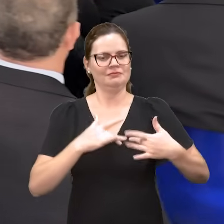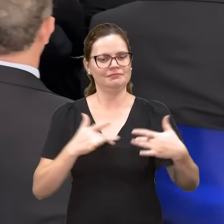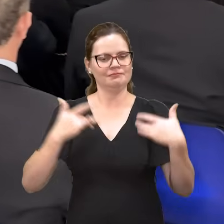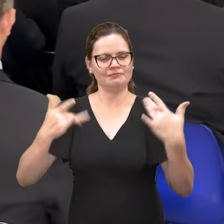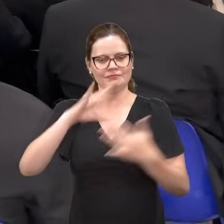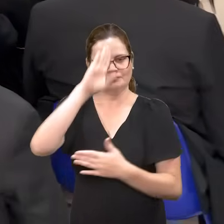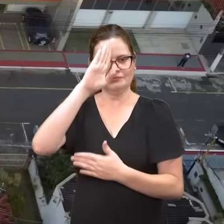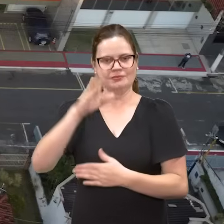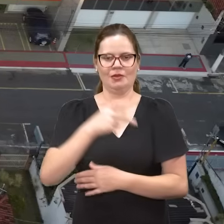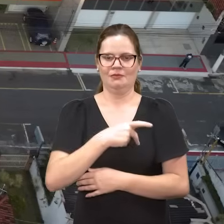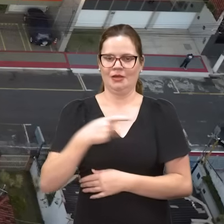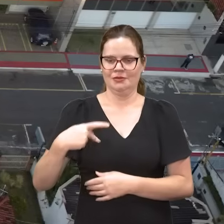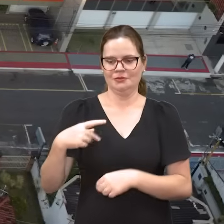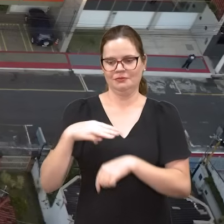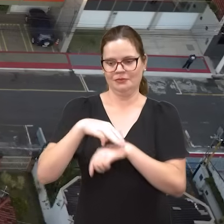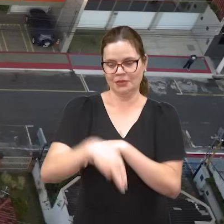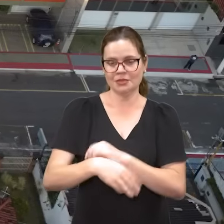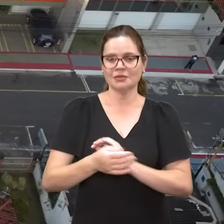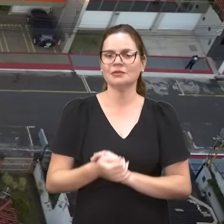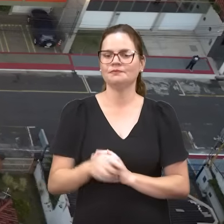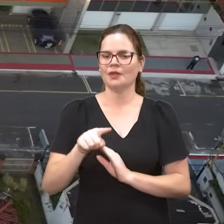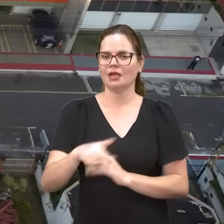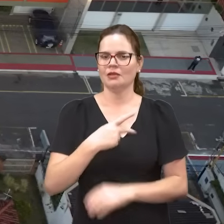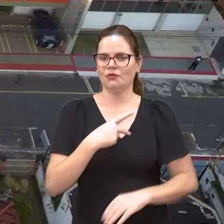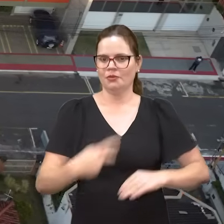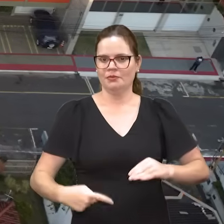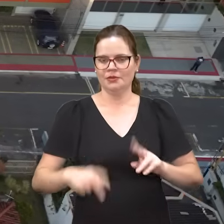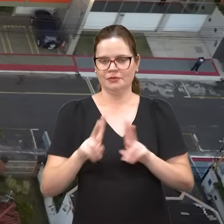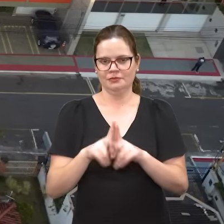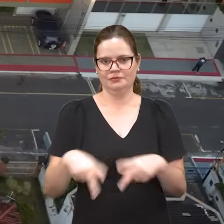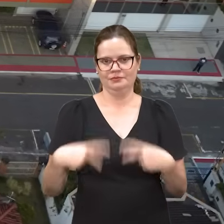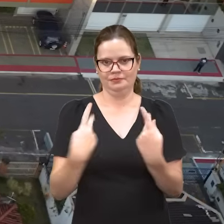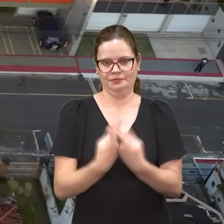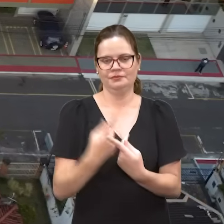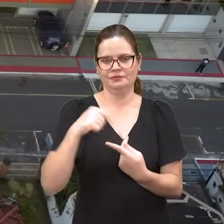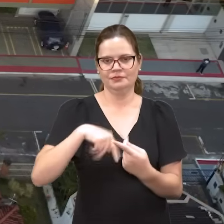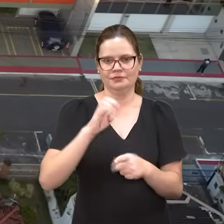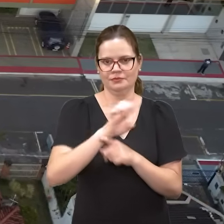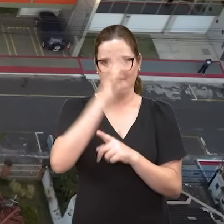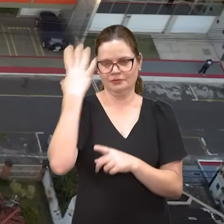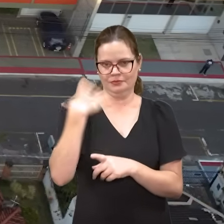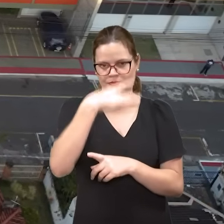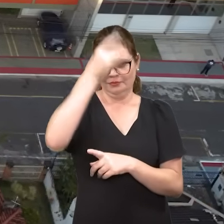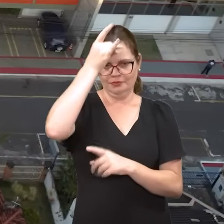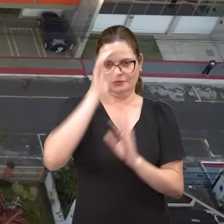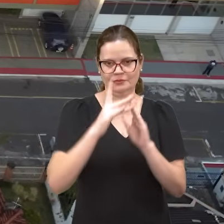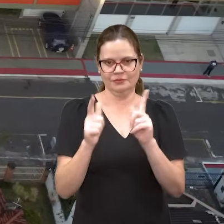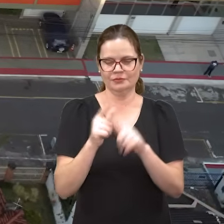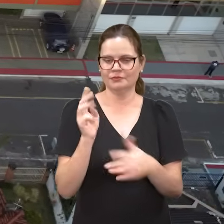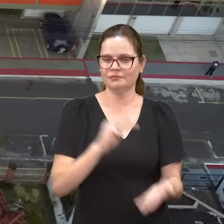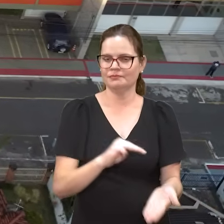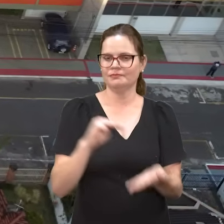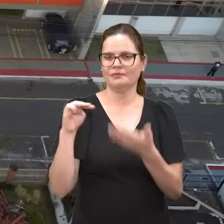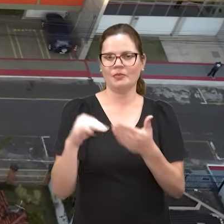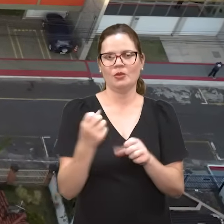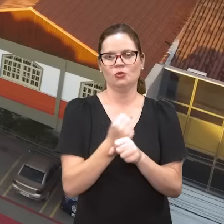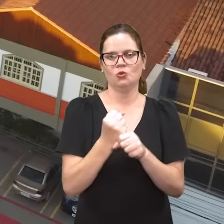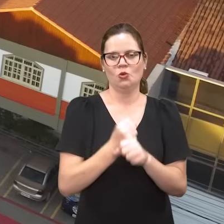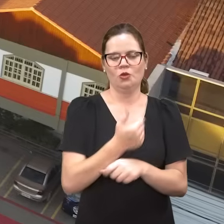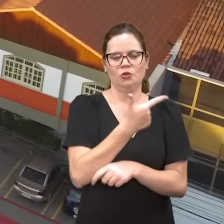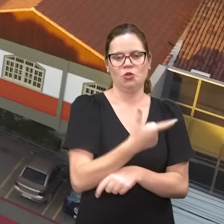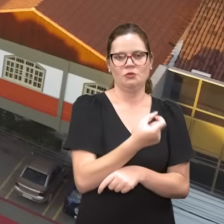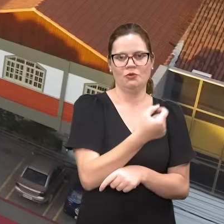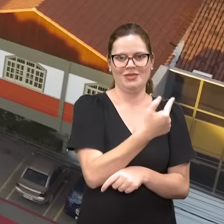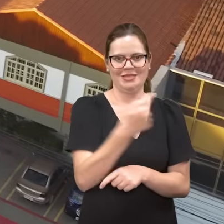principalmente ao ministério. Nesta jornada, foi presidente do Presbitério Espírito Santense da Igreja Cristã Maranata entre os anos